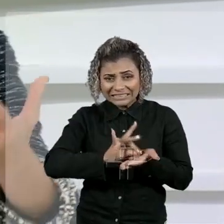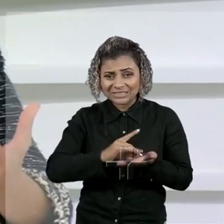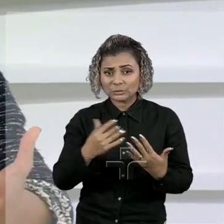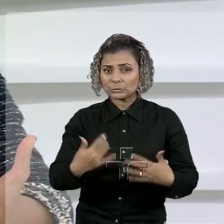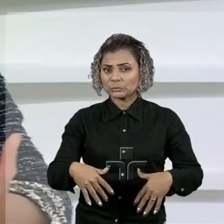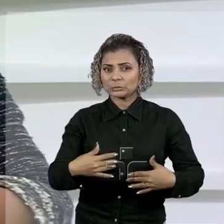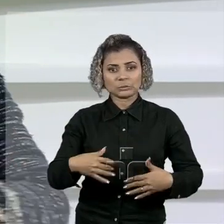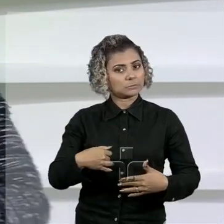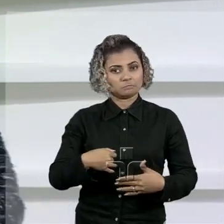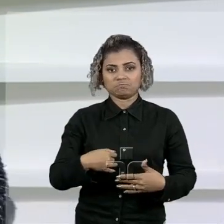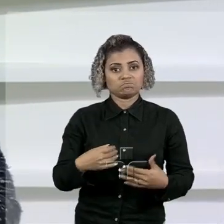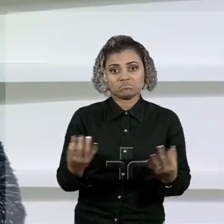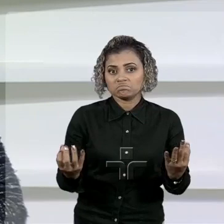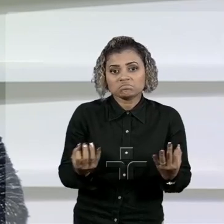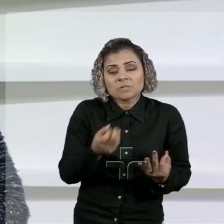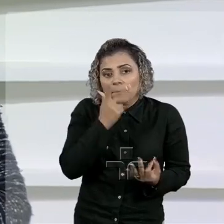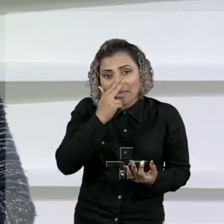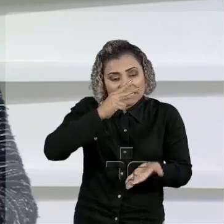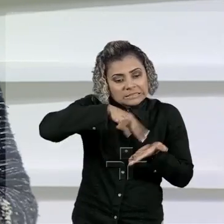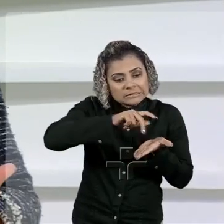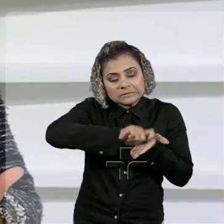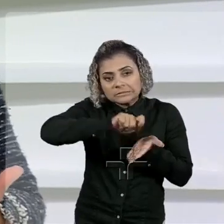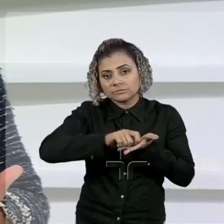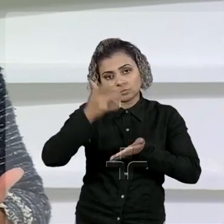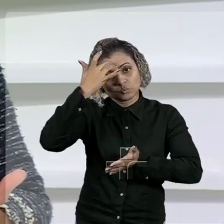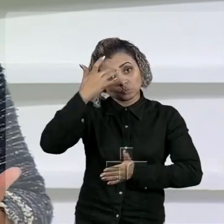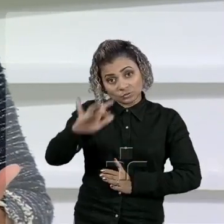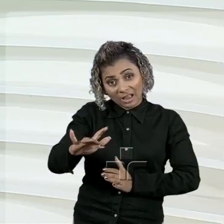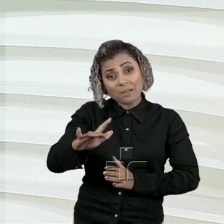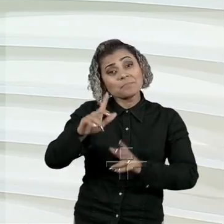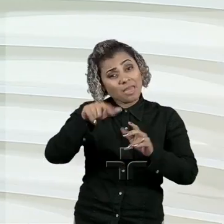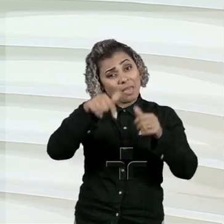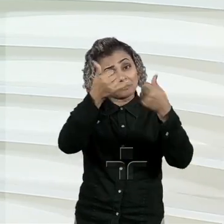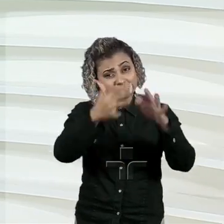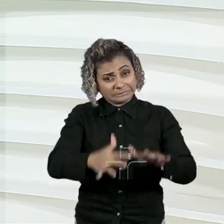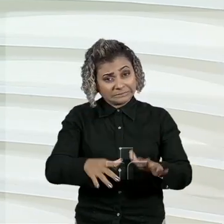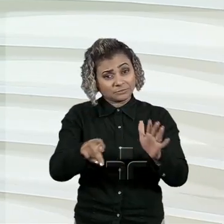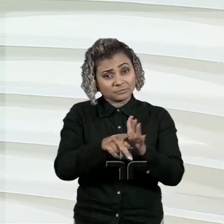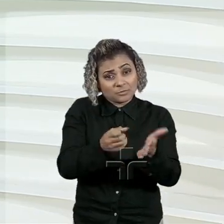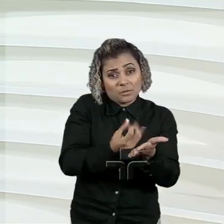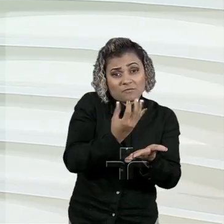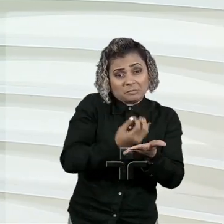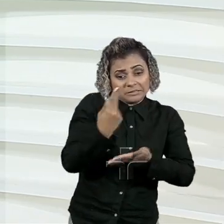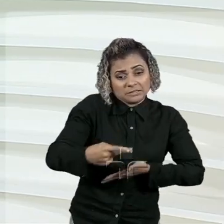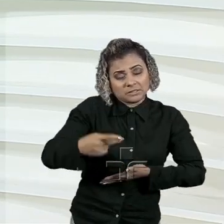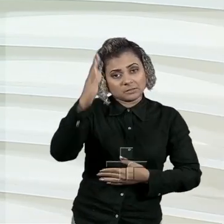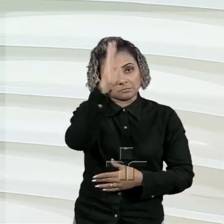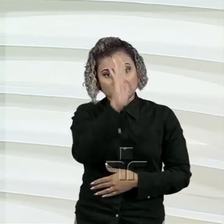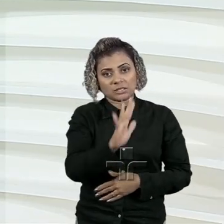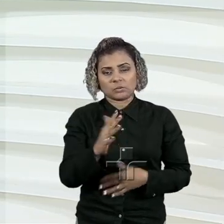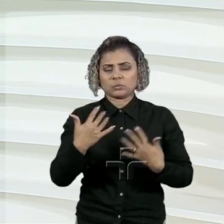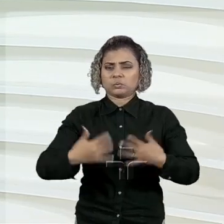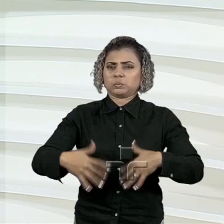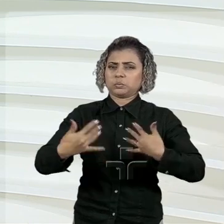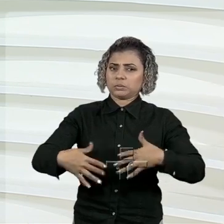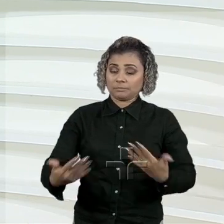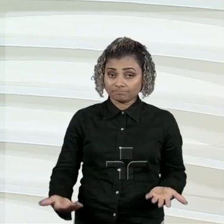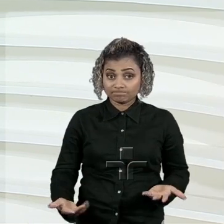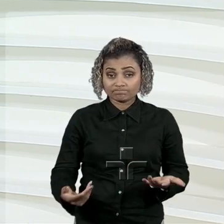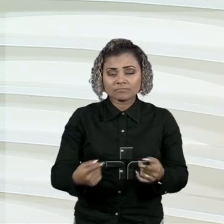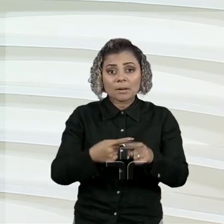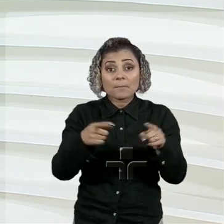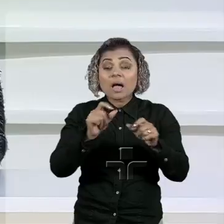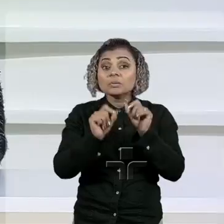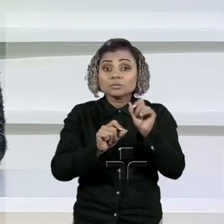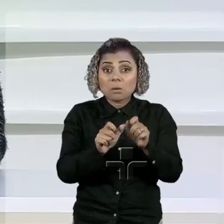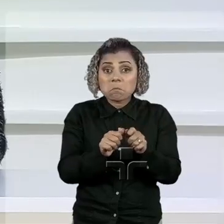considerado insuficiente em leitura. É uma tragédia na alfabetização no Brasil, que a gente tem de uma maneira geral, e que se